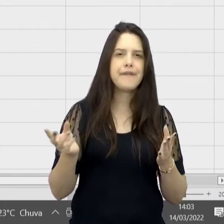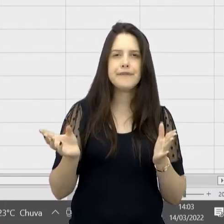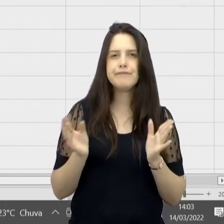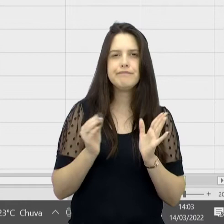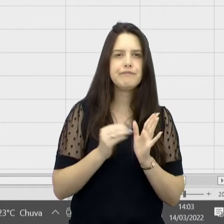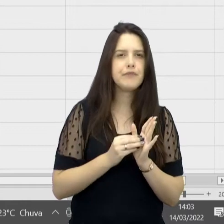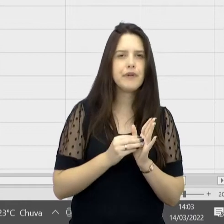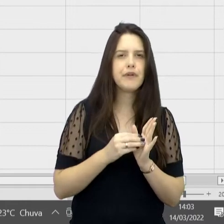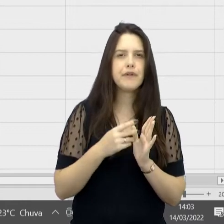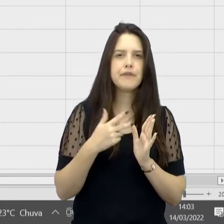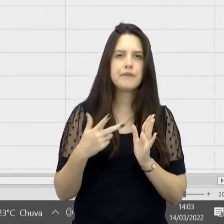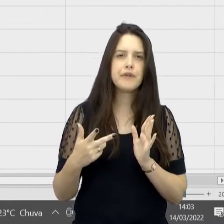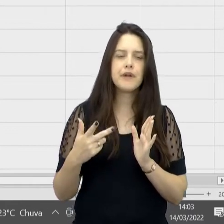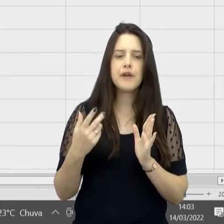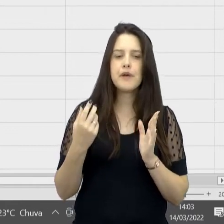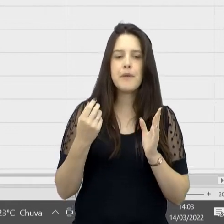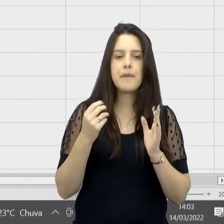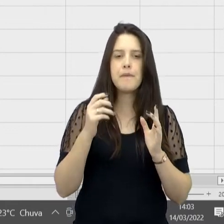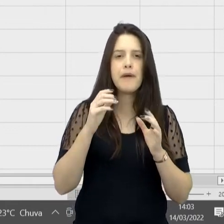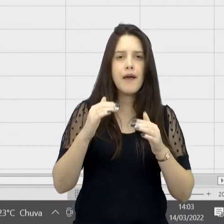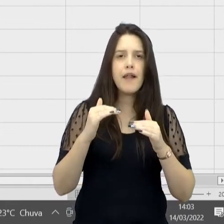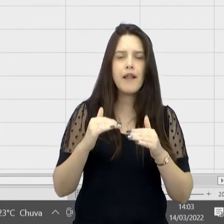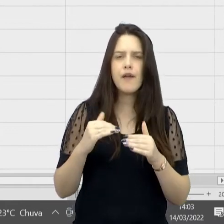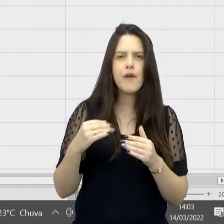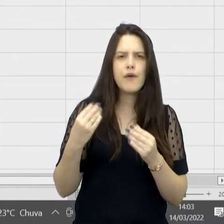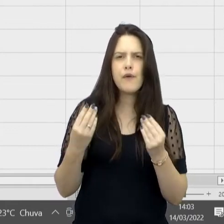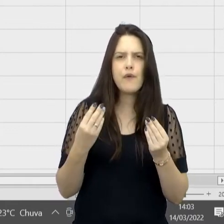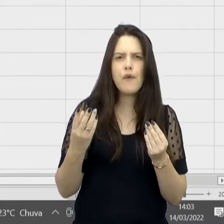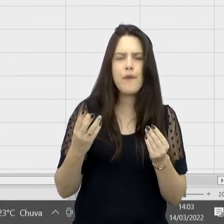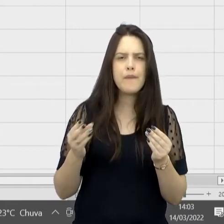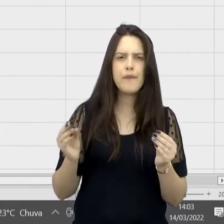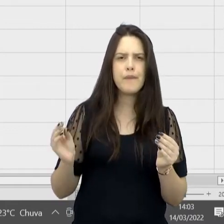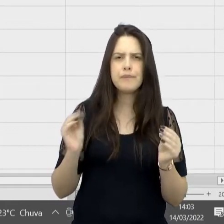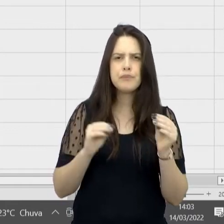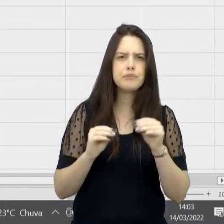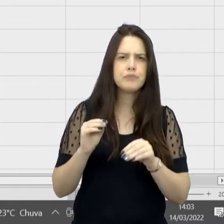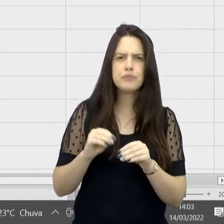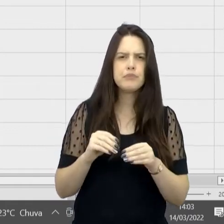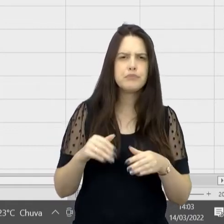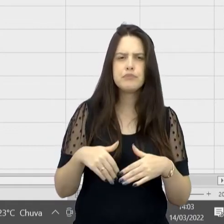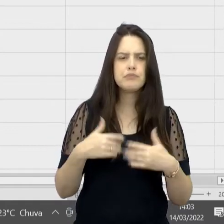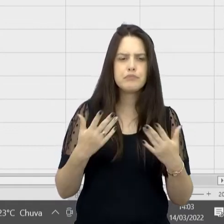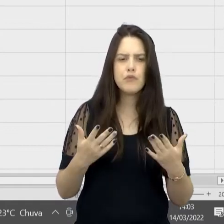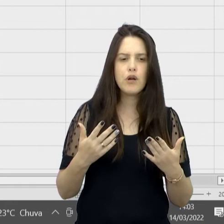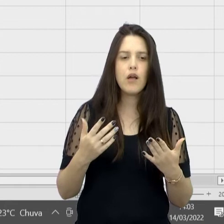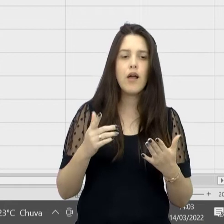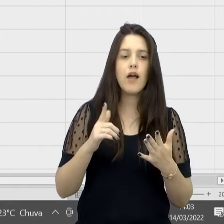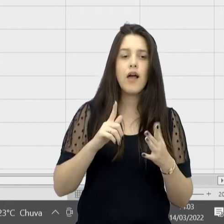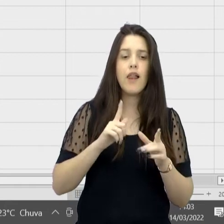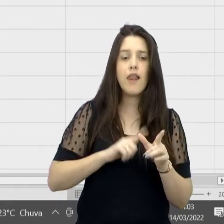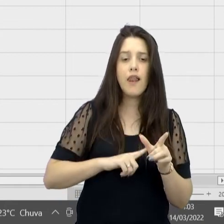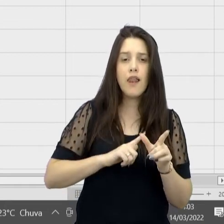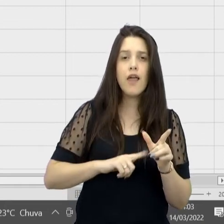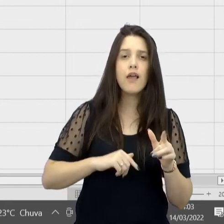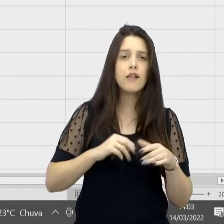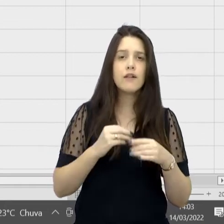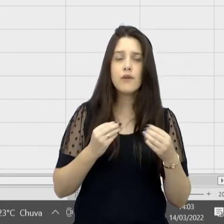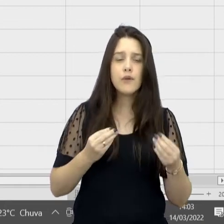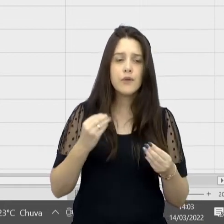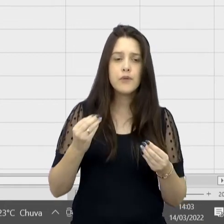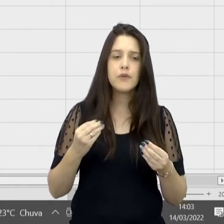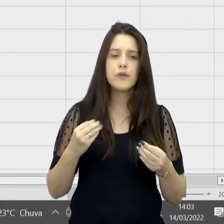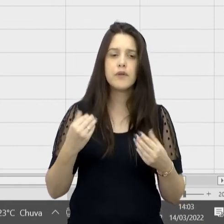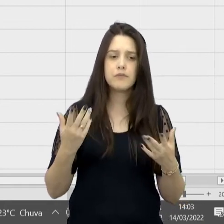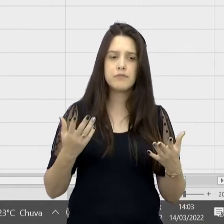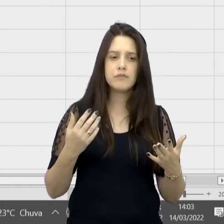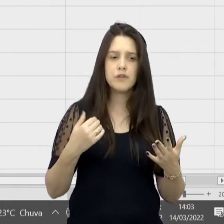uma linha aqui. Como que eu insiro uma linha? Eu venho aqui em qualquer uma delas, então